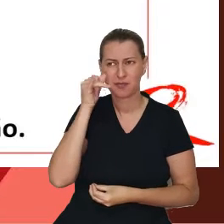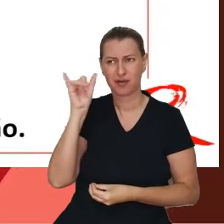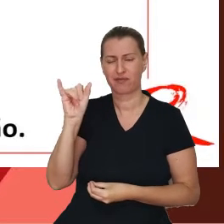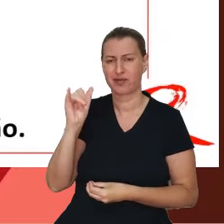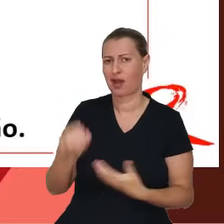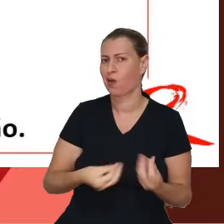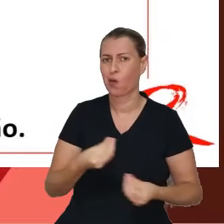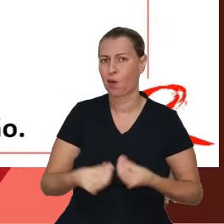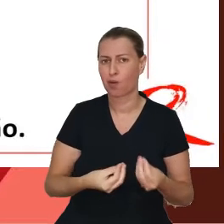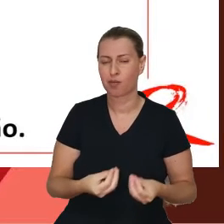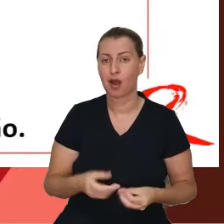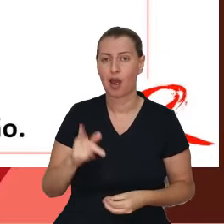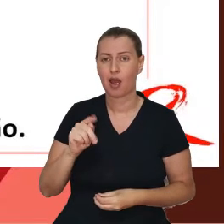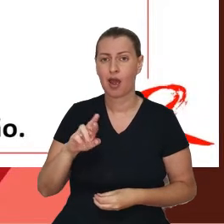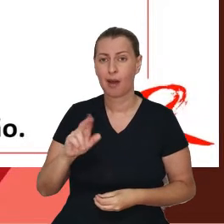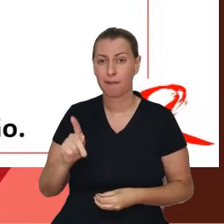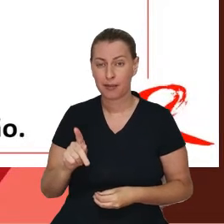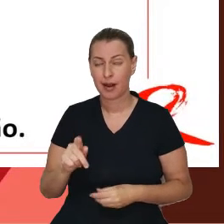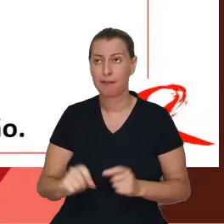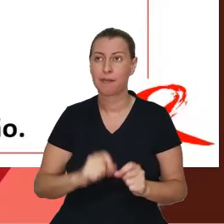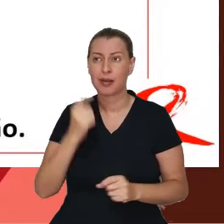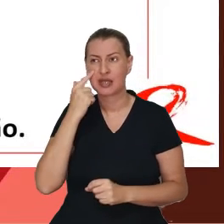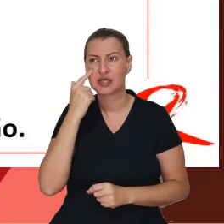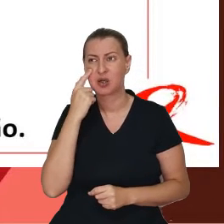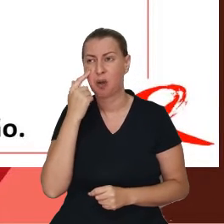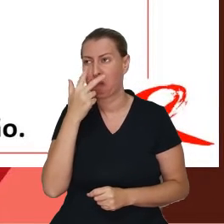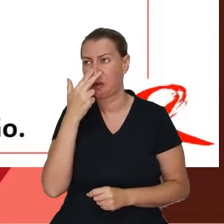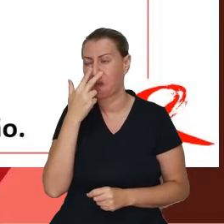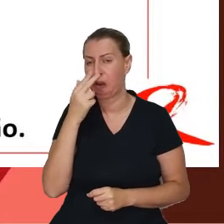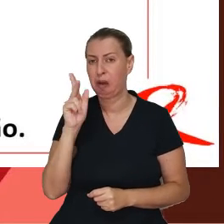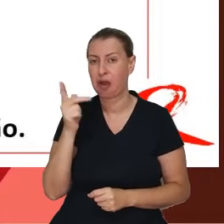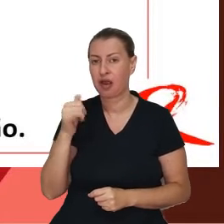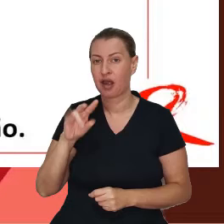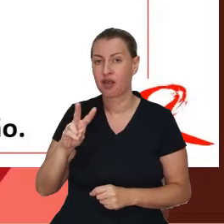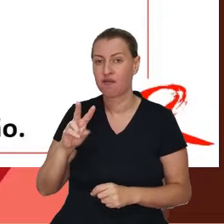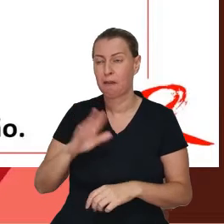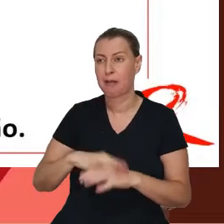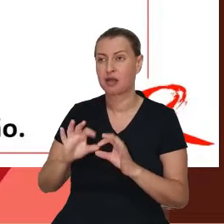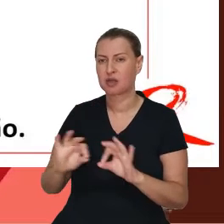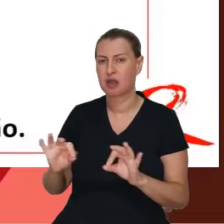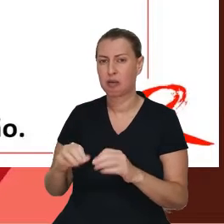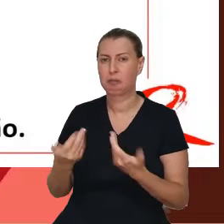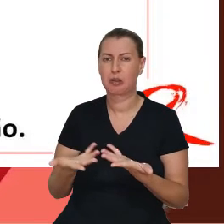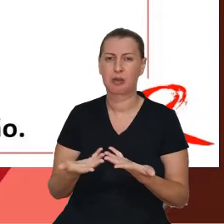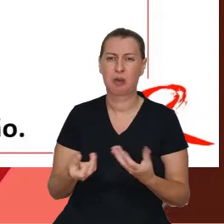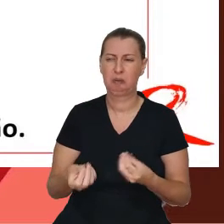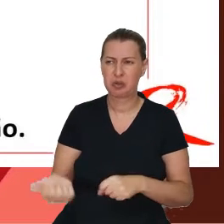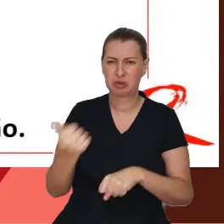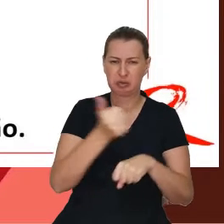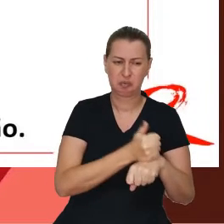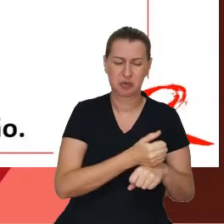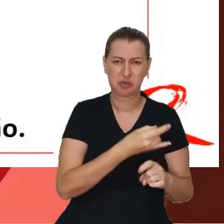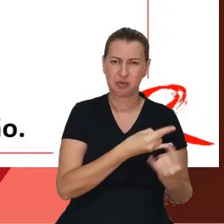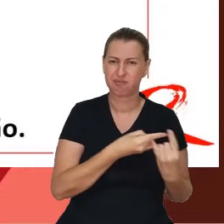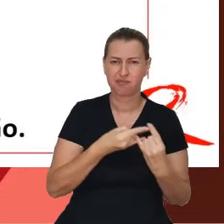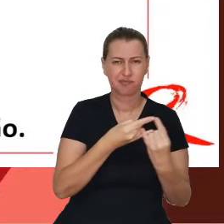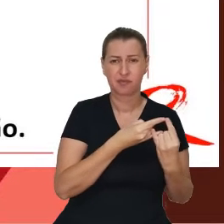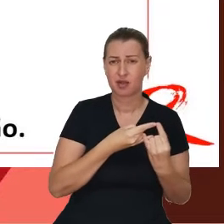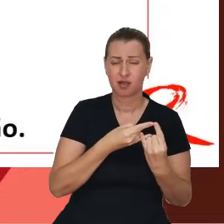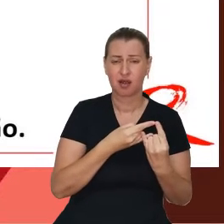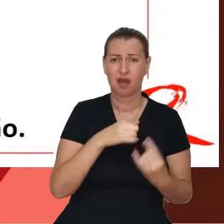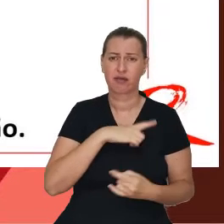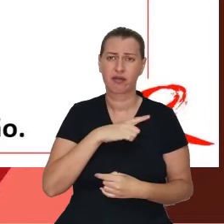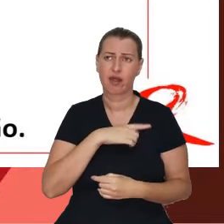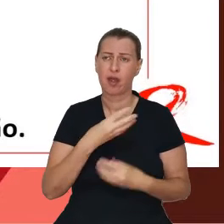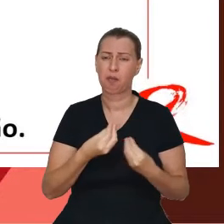prevenção, né? Que a PrEP banalizaria o HIV, seria uma substituta do preservativo, que